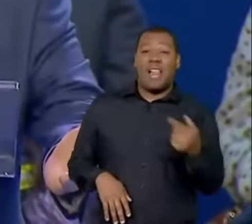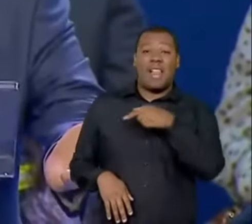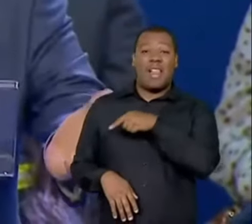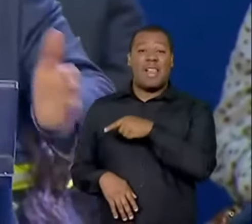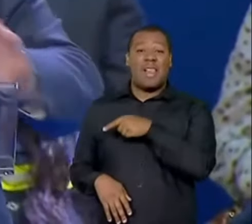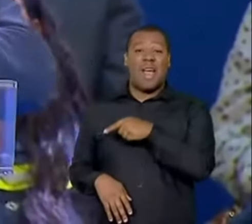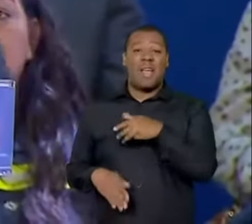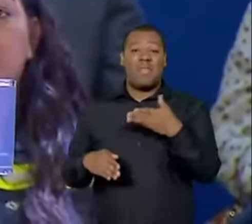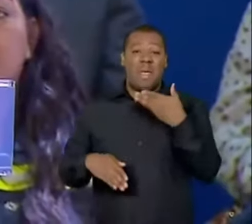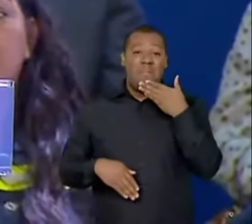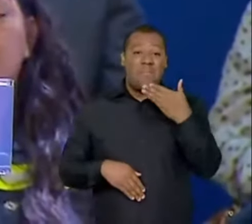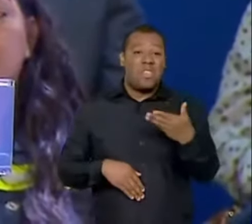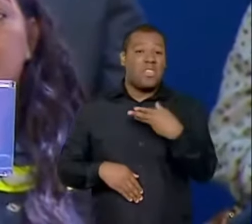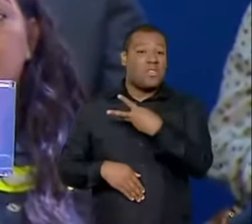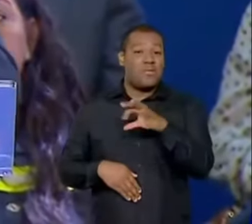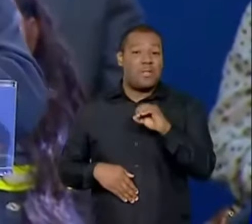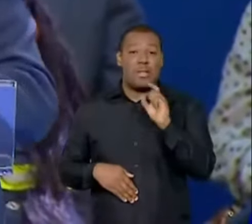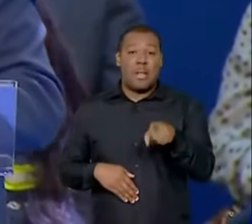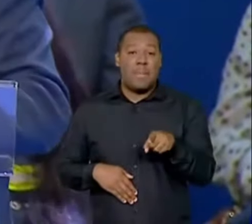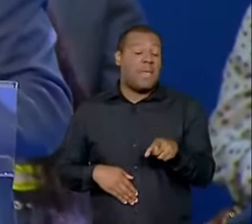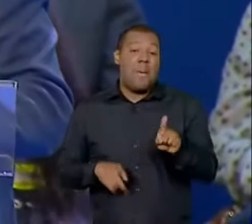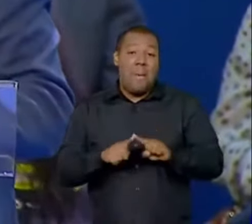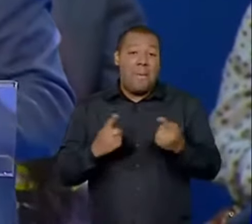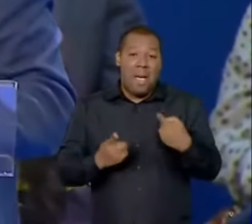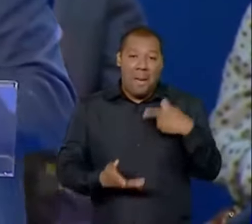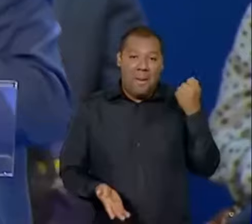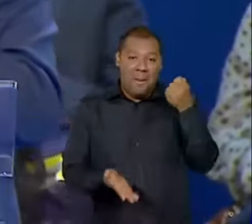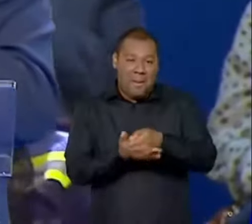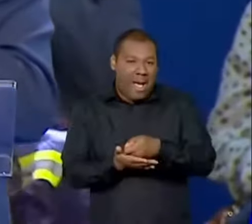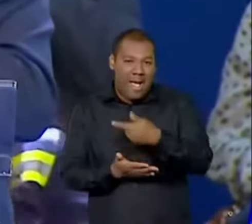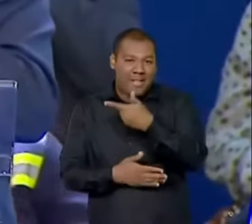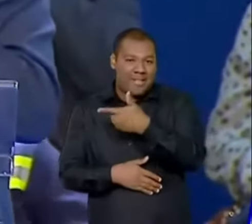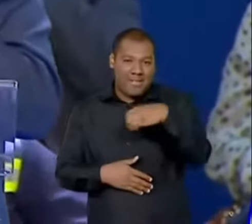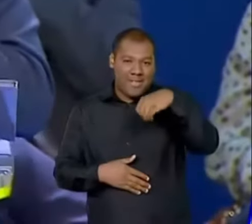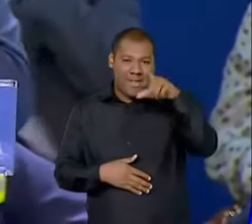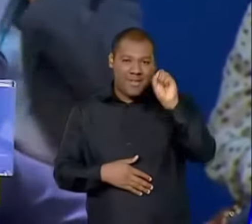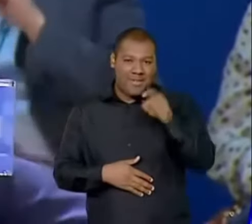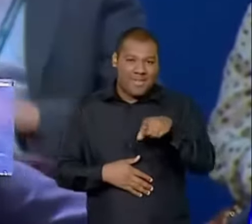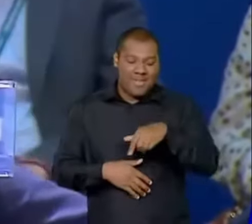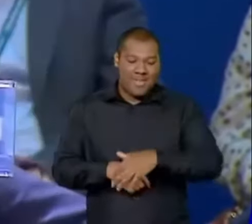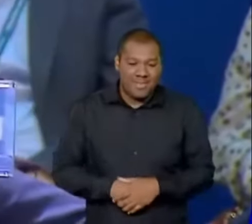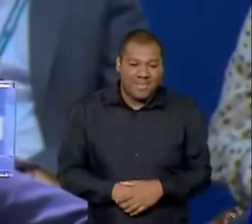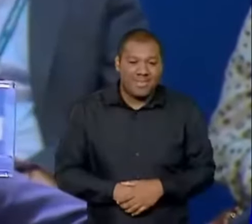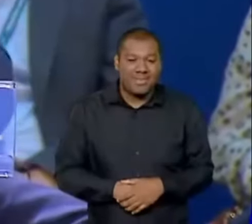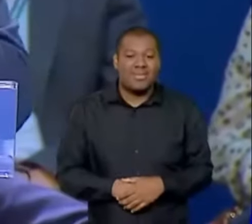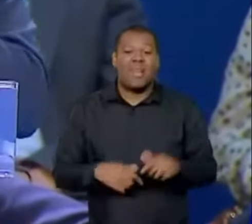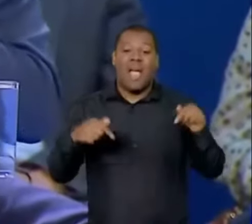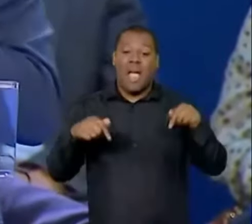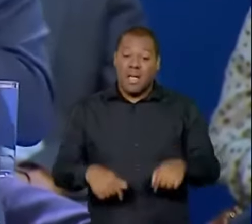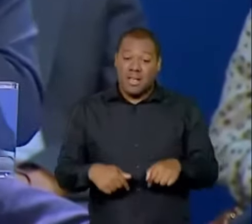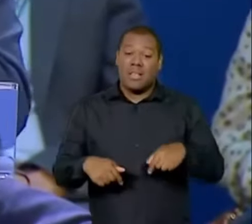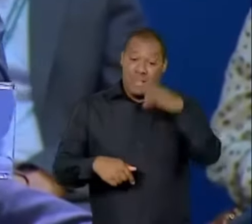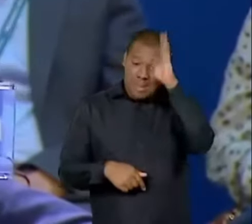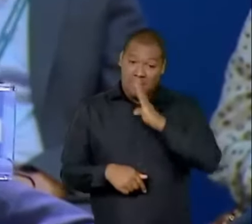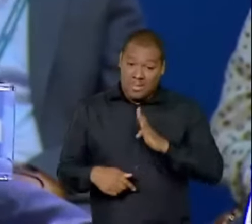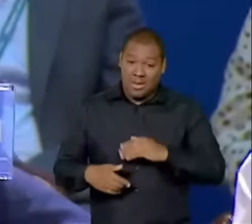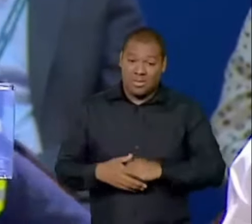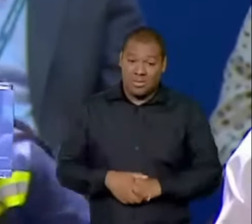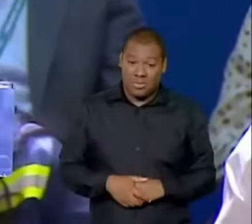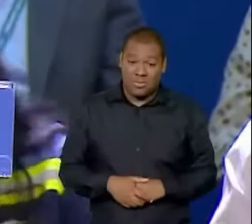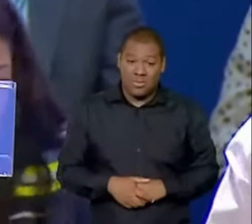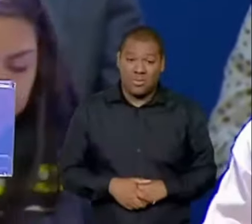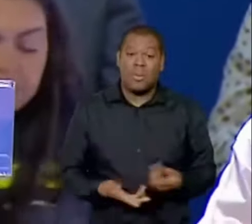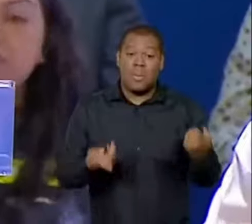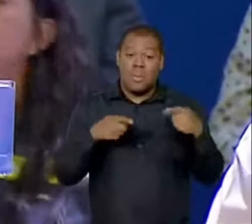ganhou. Negócio no mundo é assim. O Brasil tem uma janela excepcional com